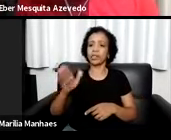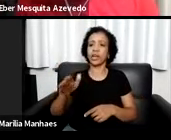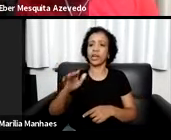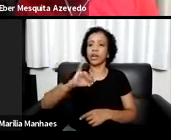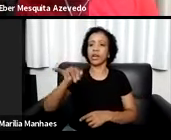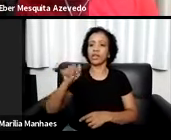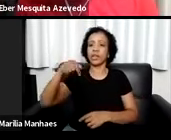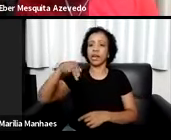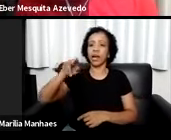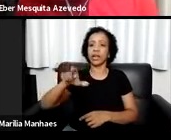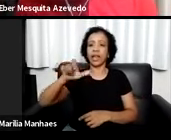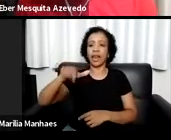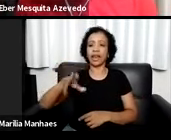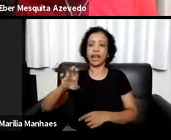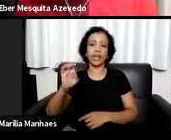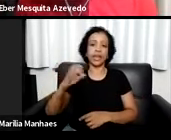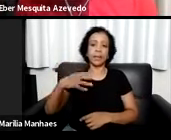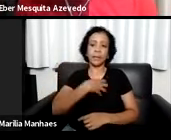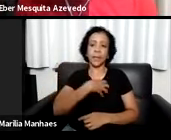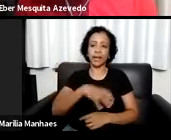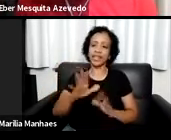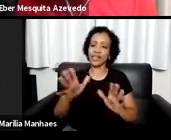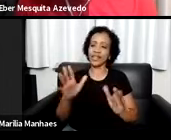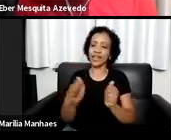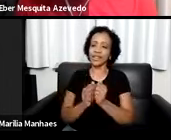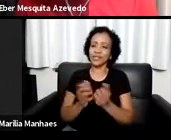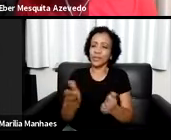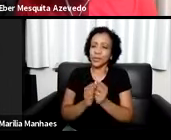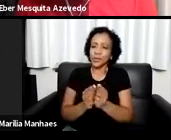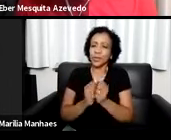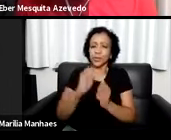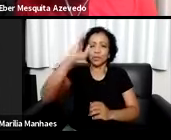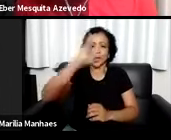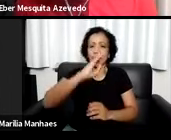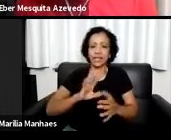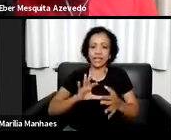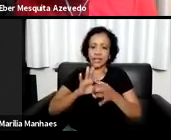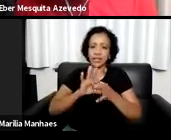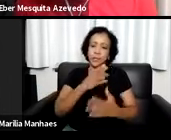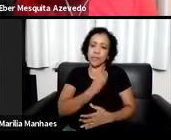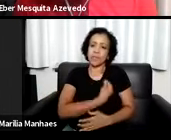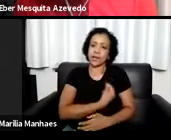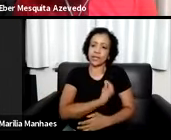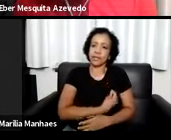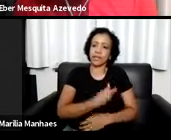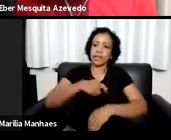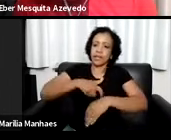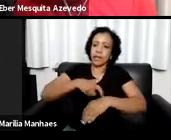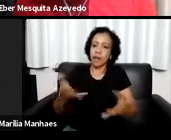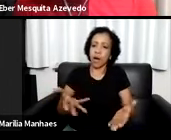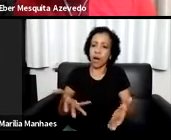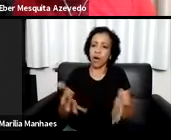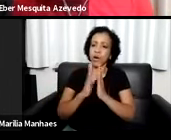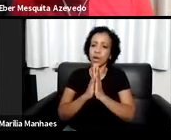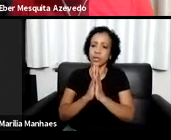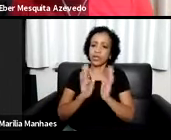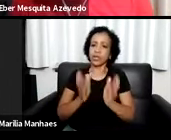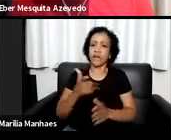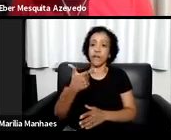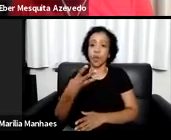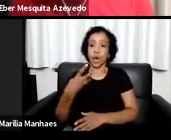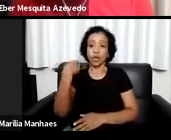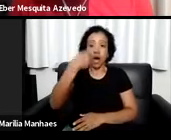Tororó, na Bahia, também conosco, gente de todo o Brasil participando desse tempo de oração, 24 horas